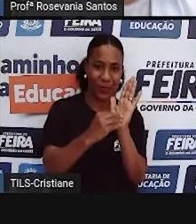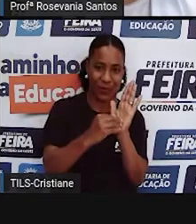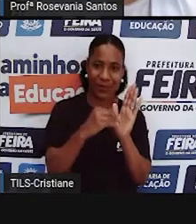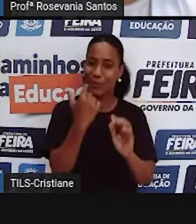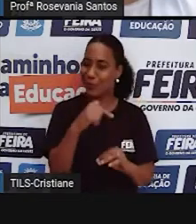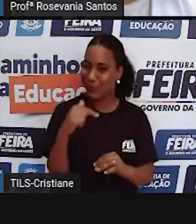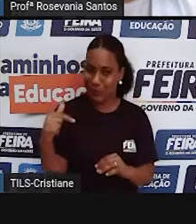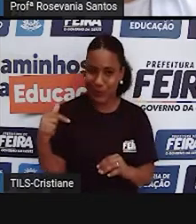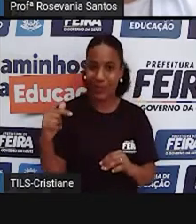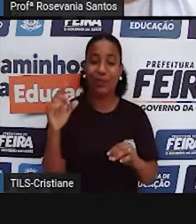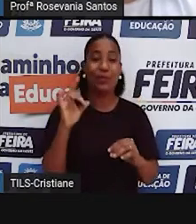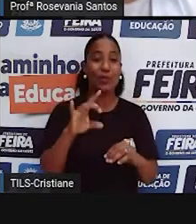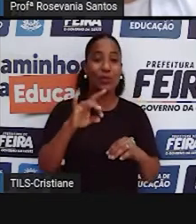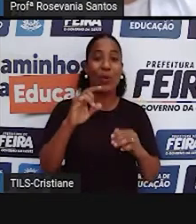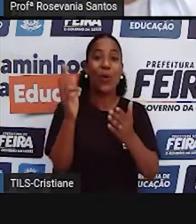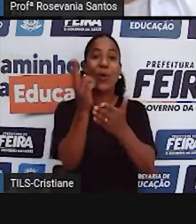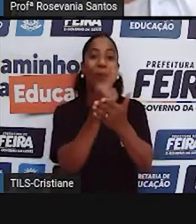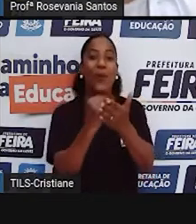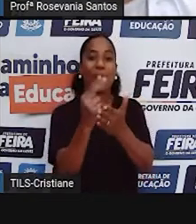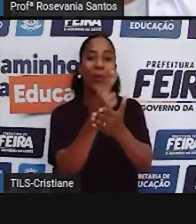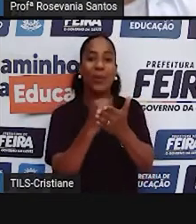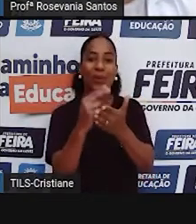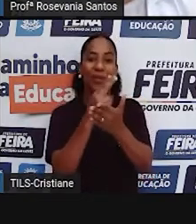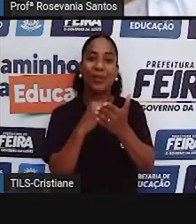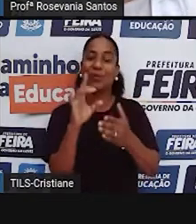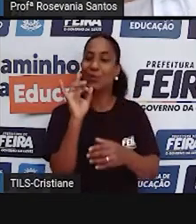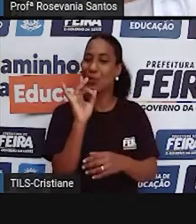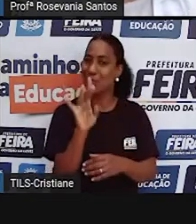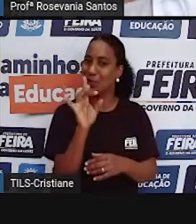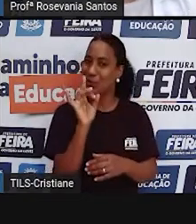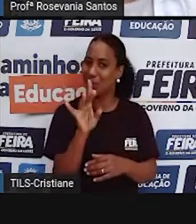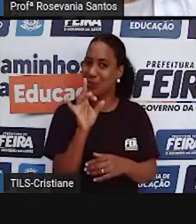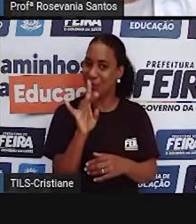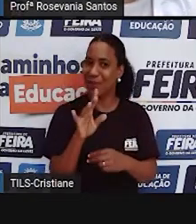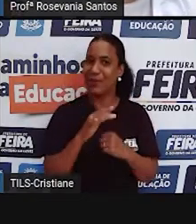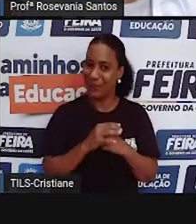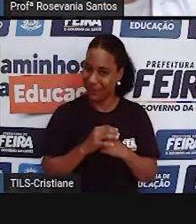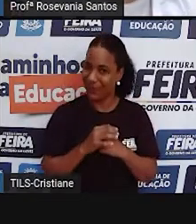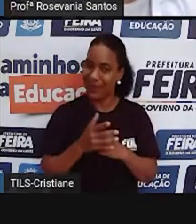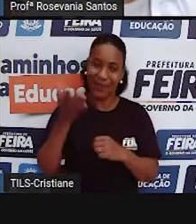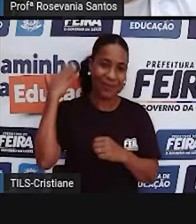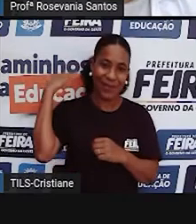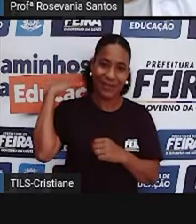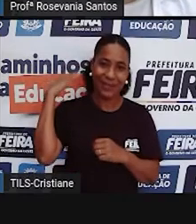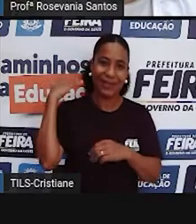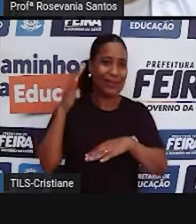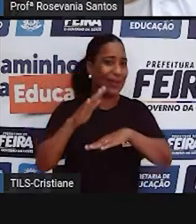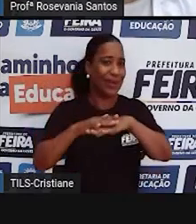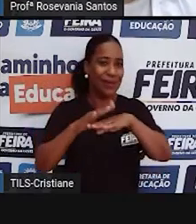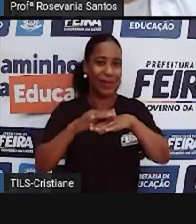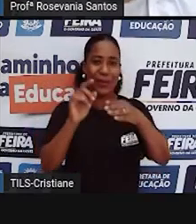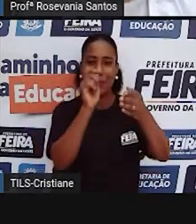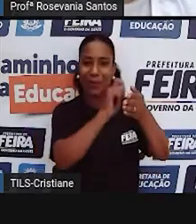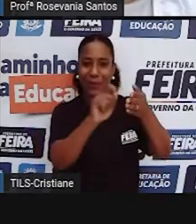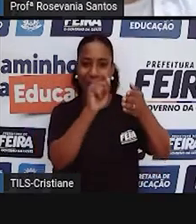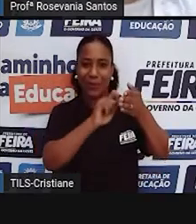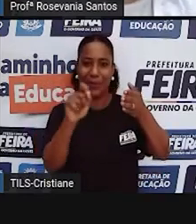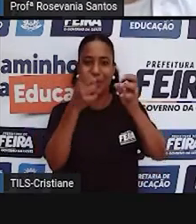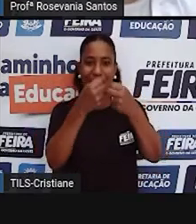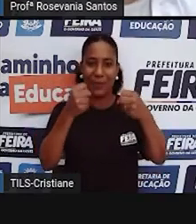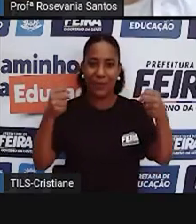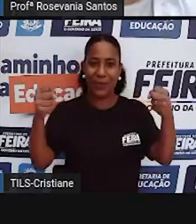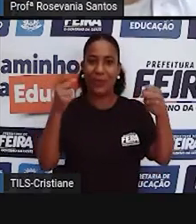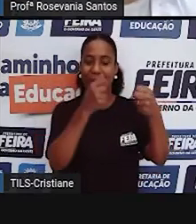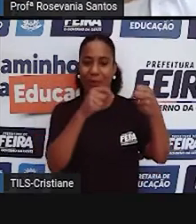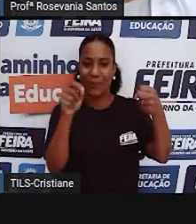sabem que a gente vem num período sem escrita. Eles botavam lá, né, os acidentes